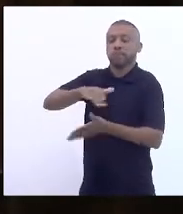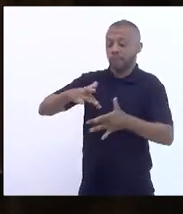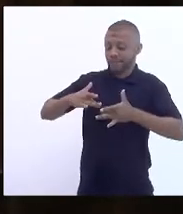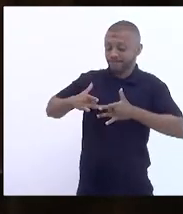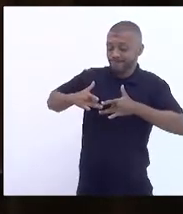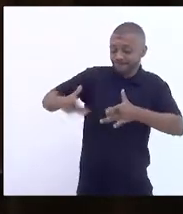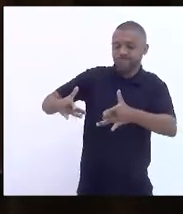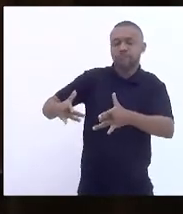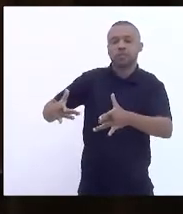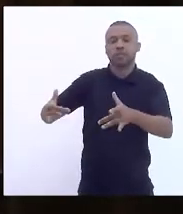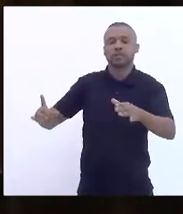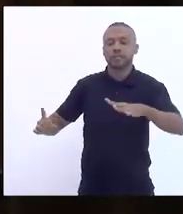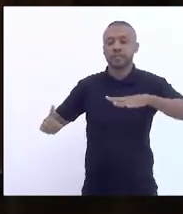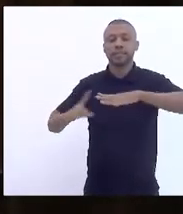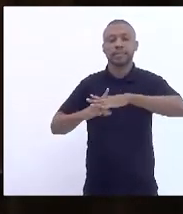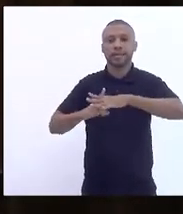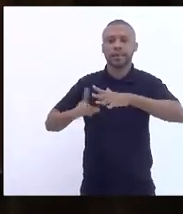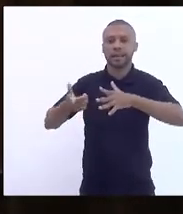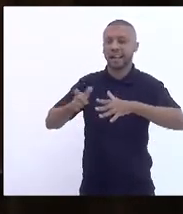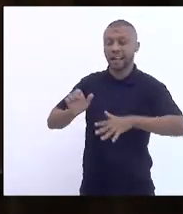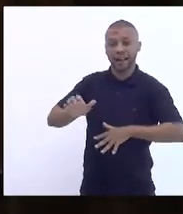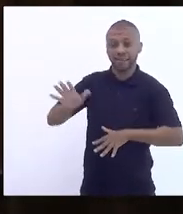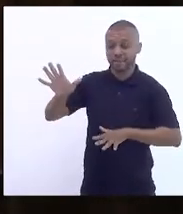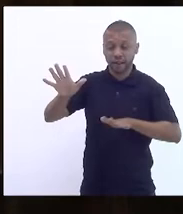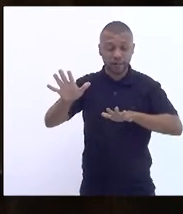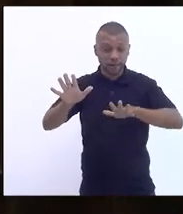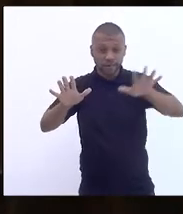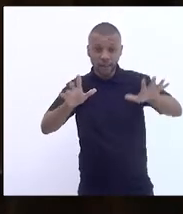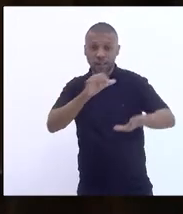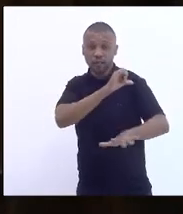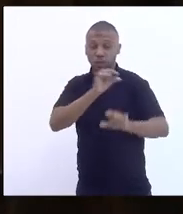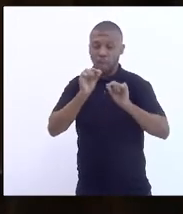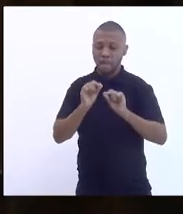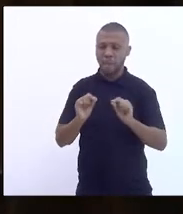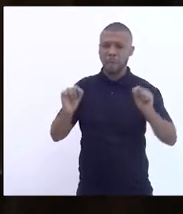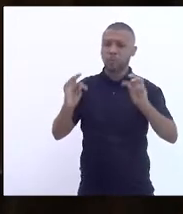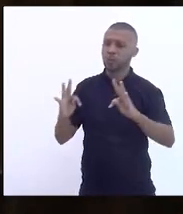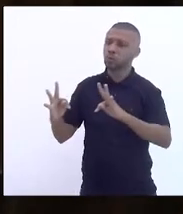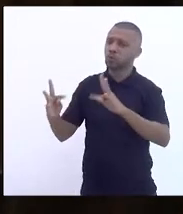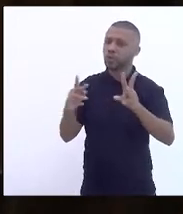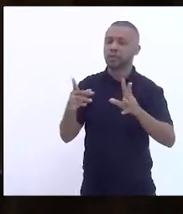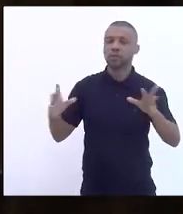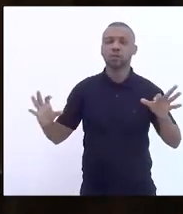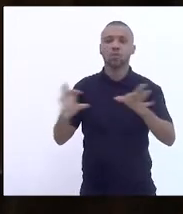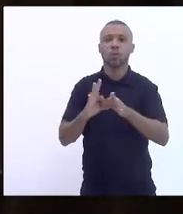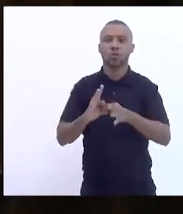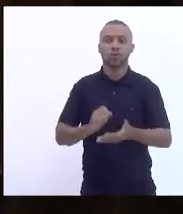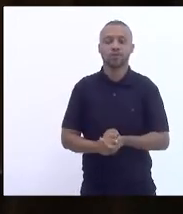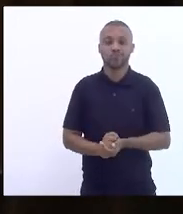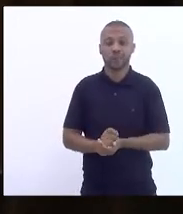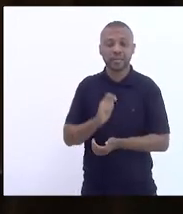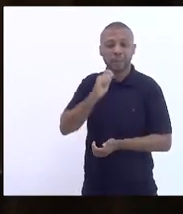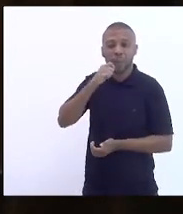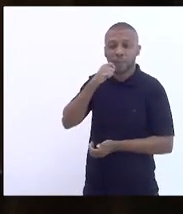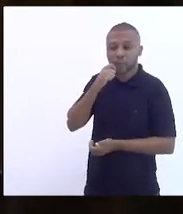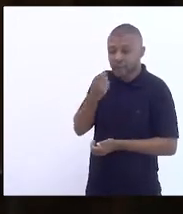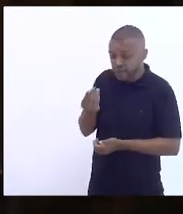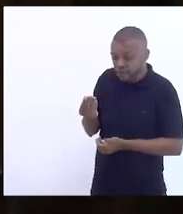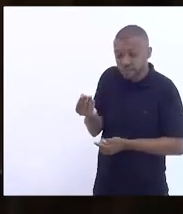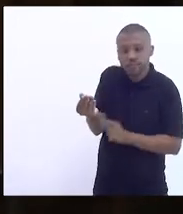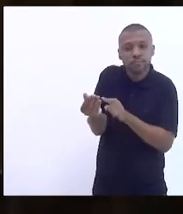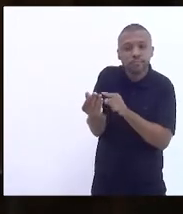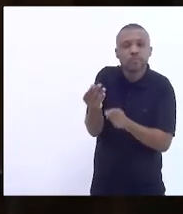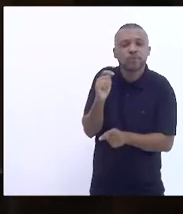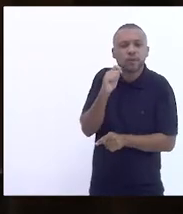integrar todas as favelas do Rio de Janeiro Esse pãozinho que aqui se